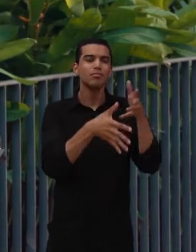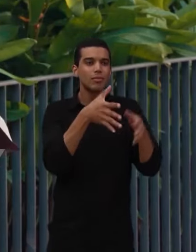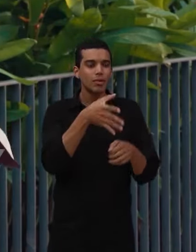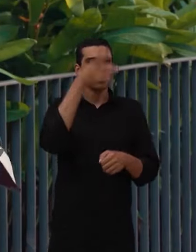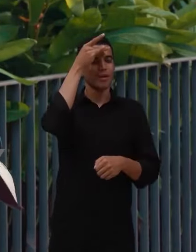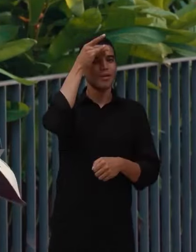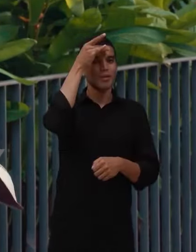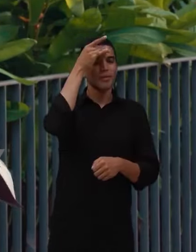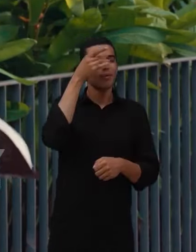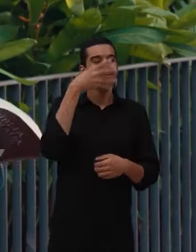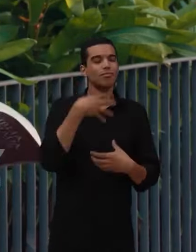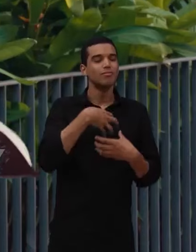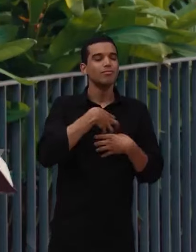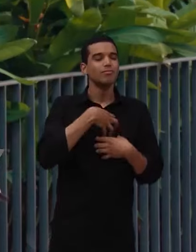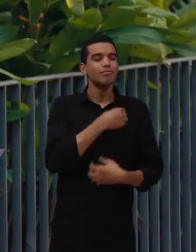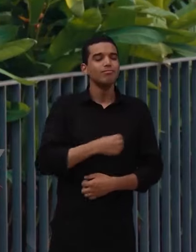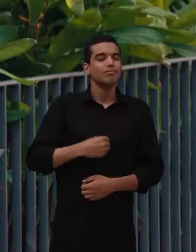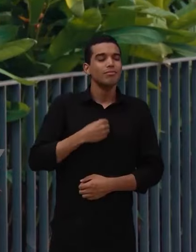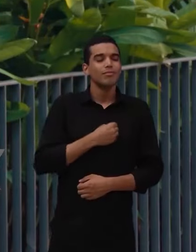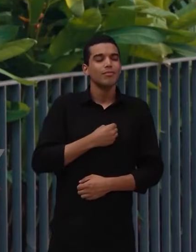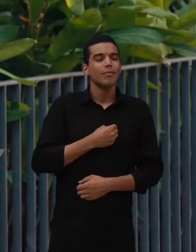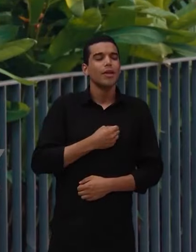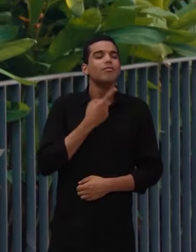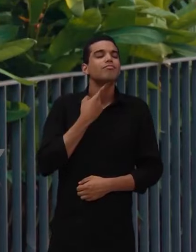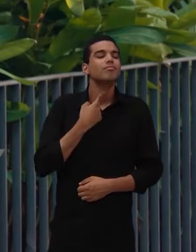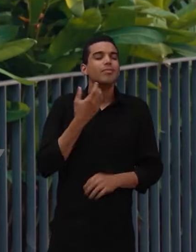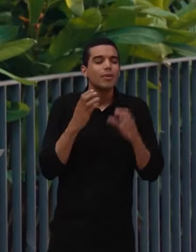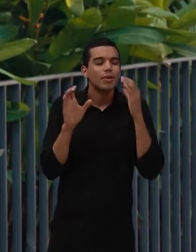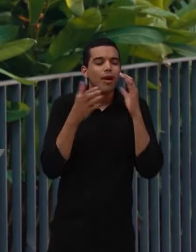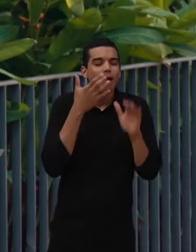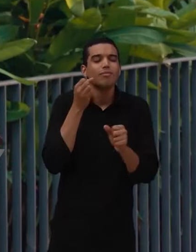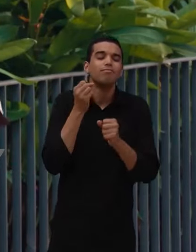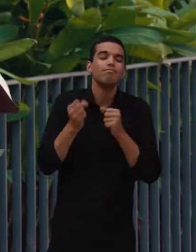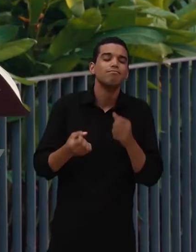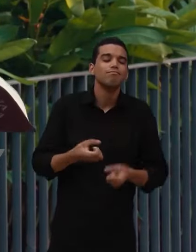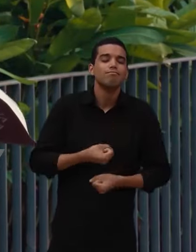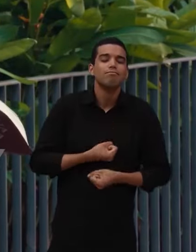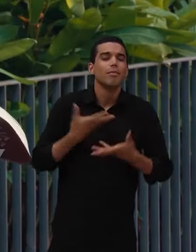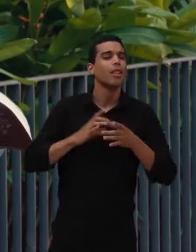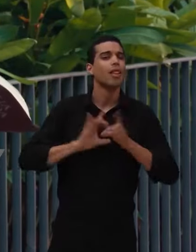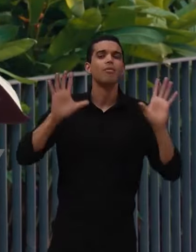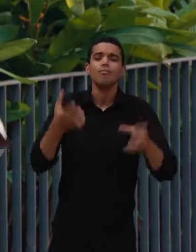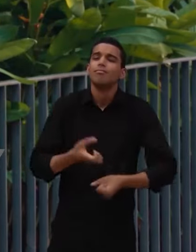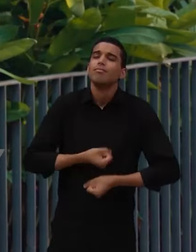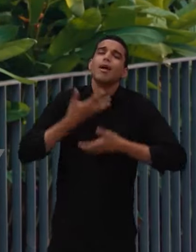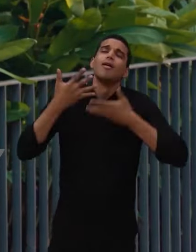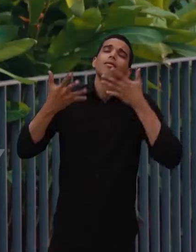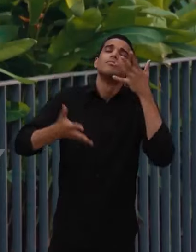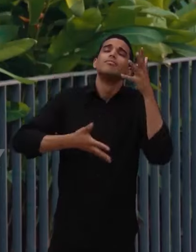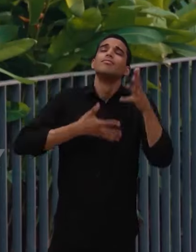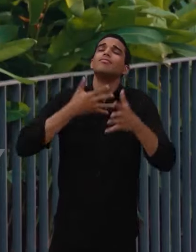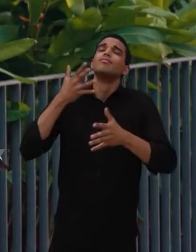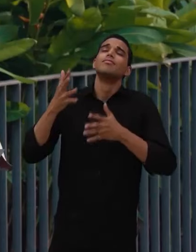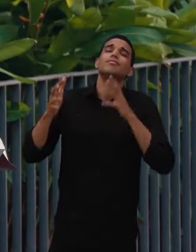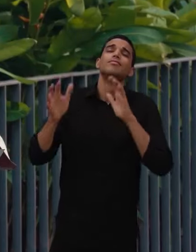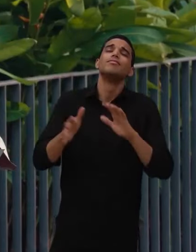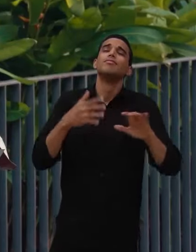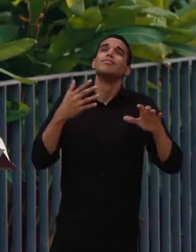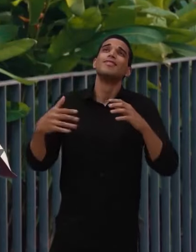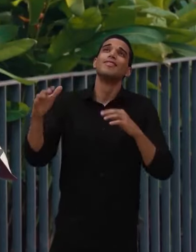é recíproco esse sentimento de que você sente essa vontade, e Deus,